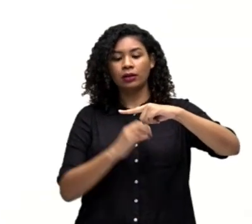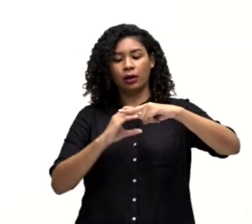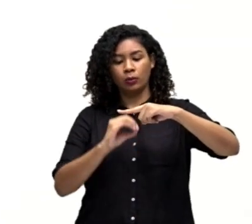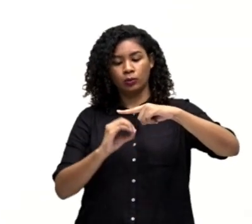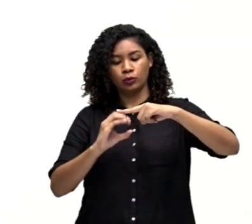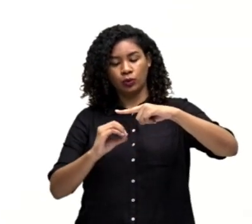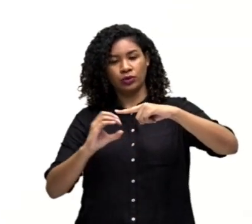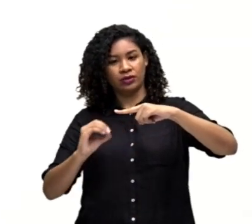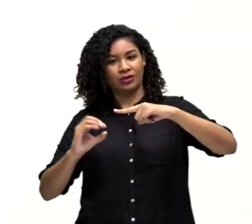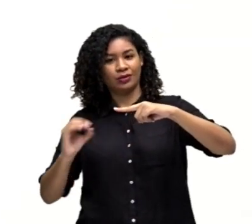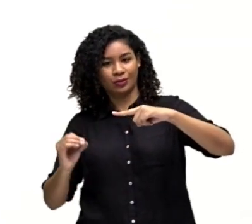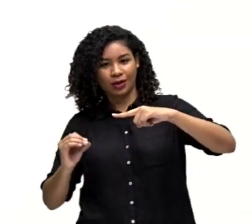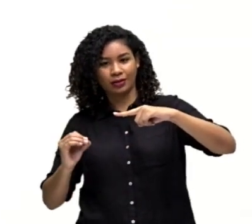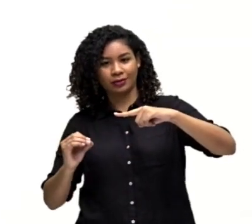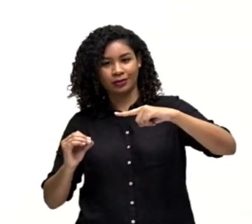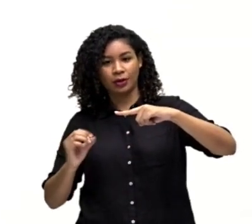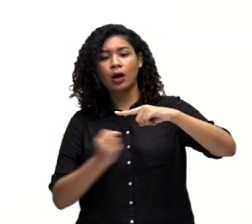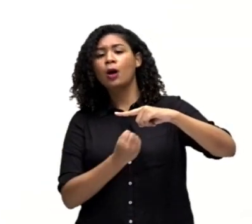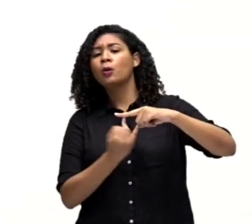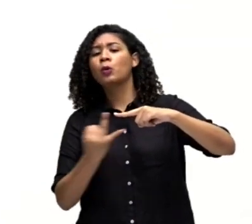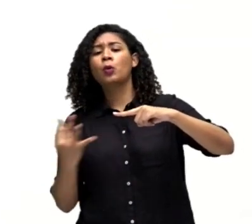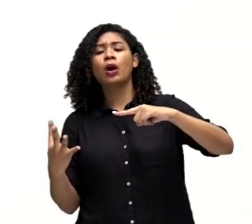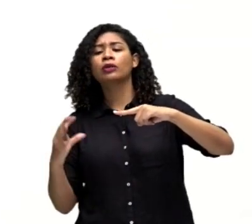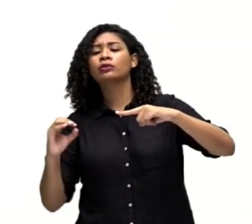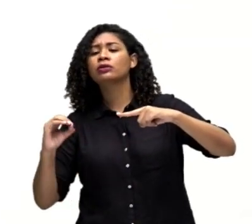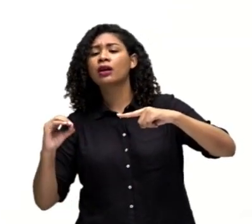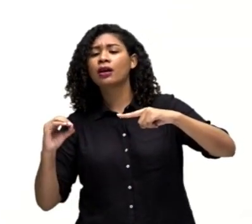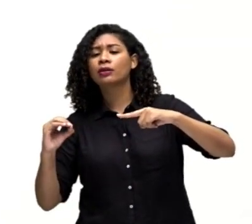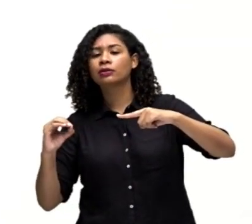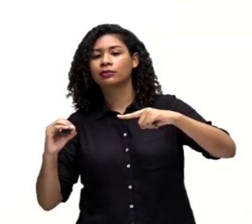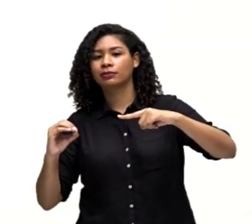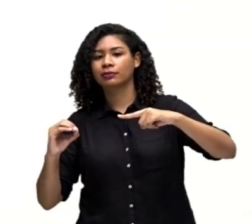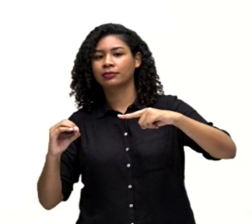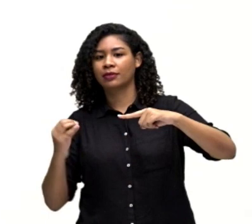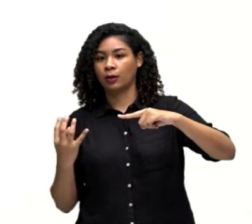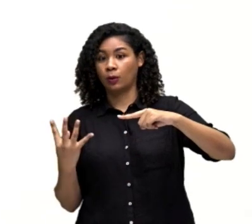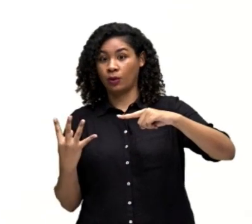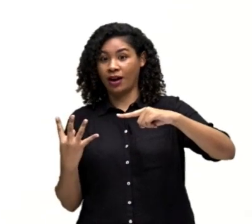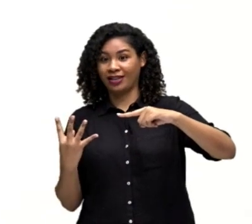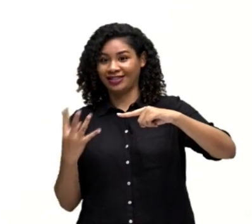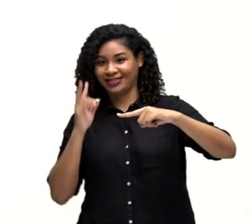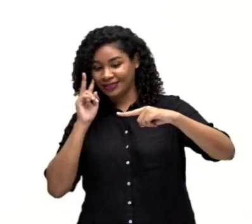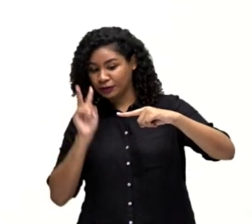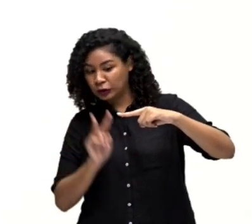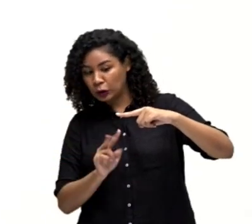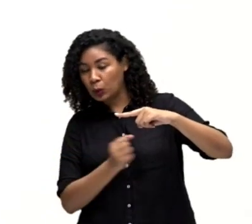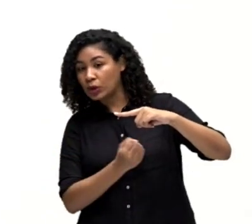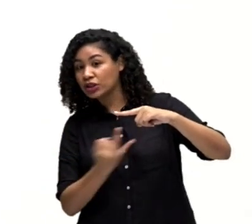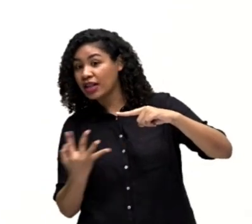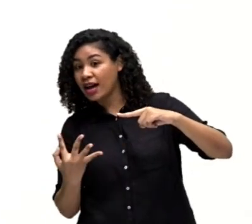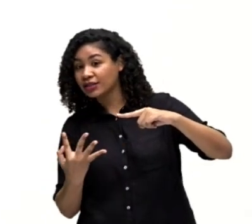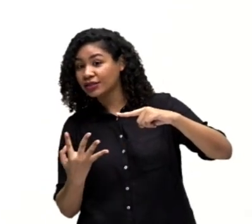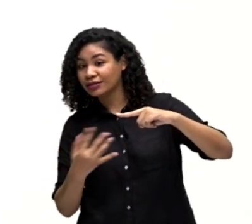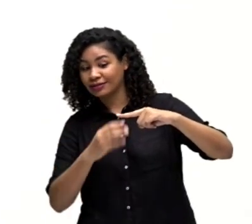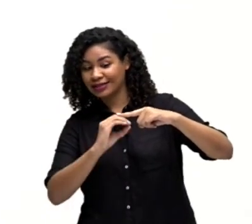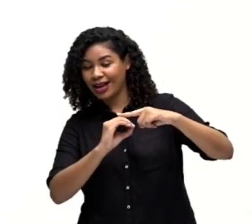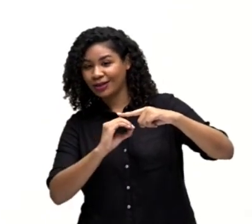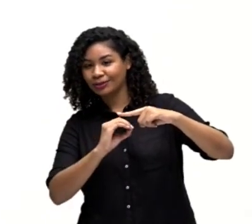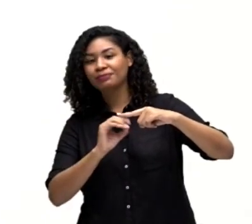zeros. Bem, se nós temos aqui 4 zeros, eu tenho que ter 4